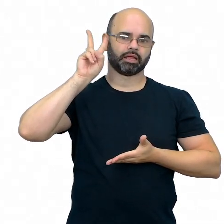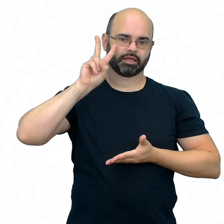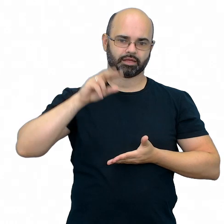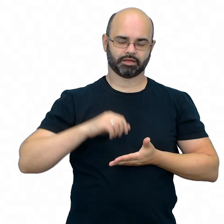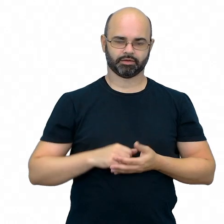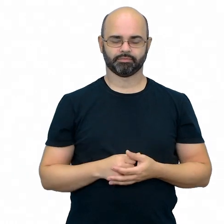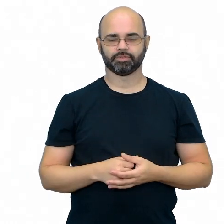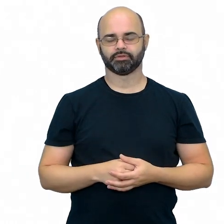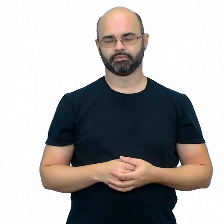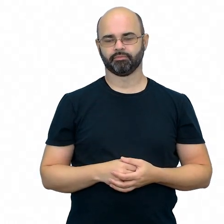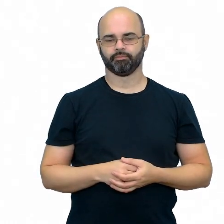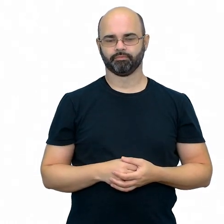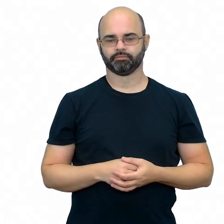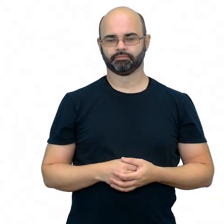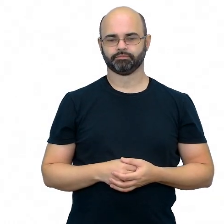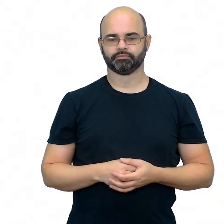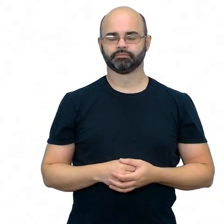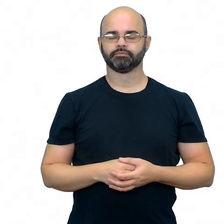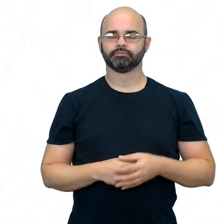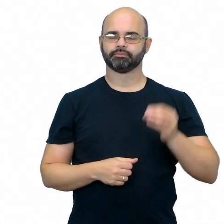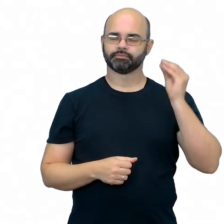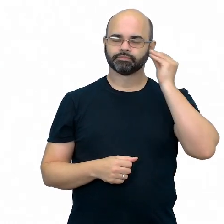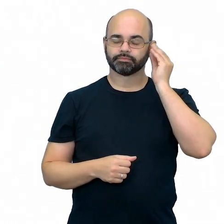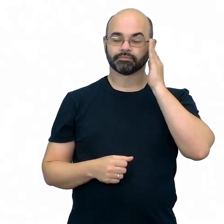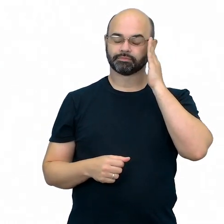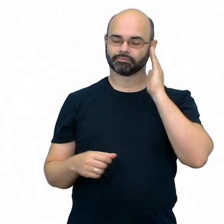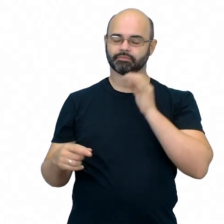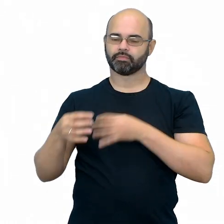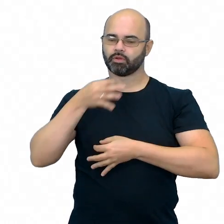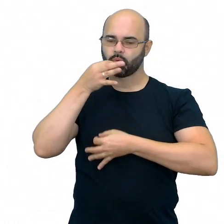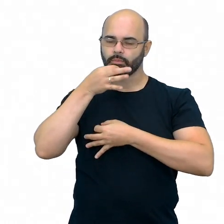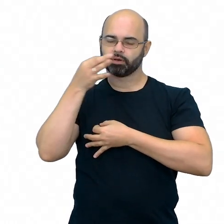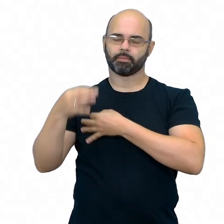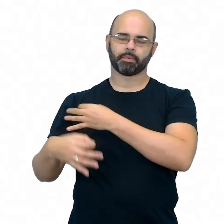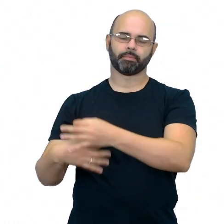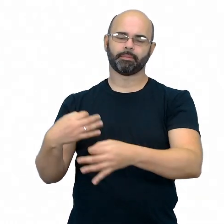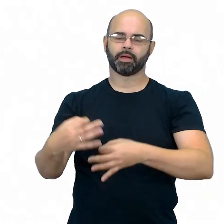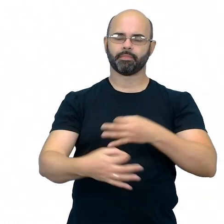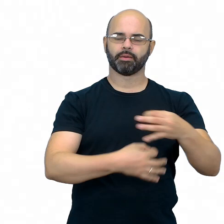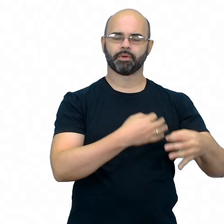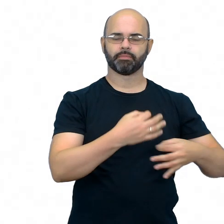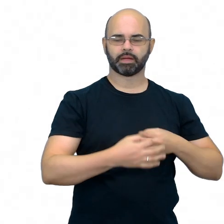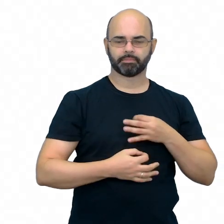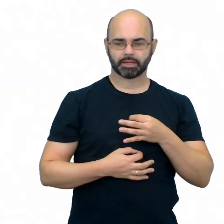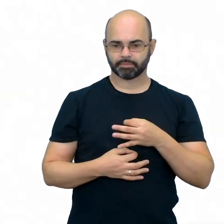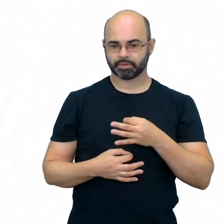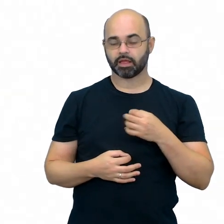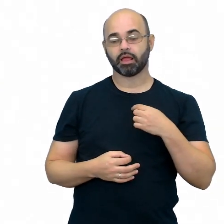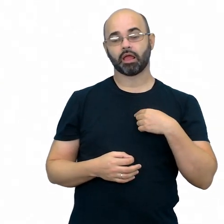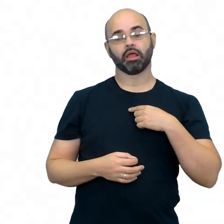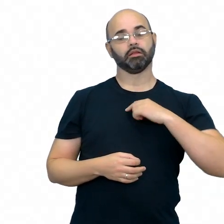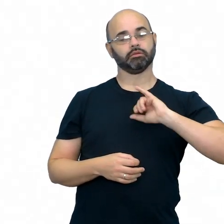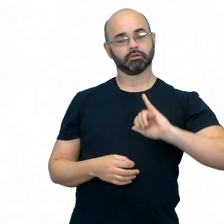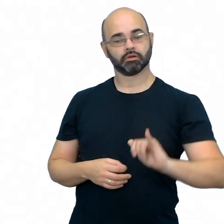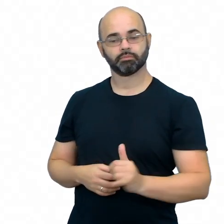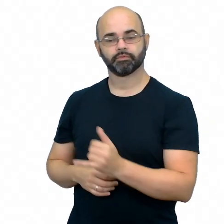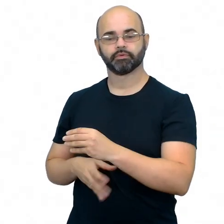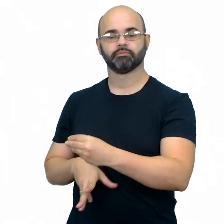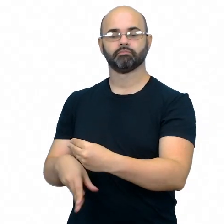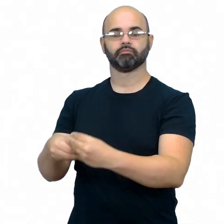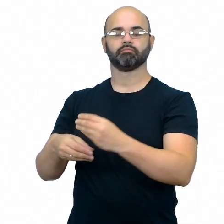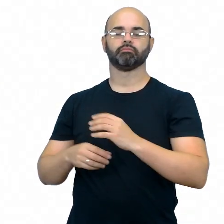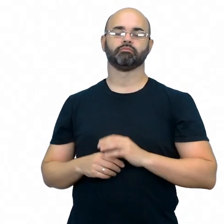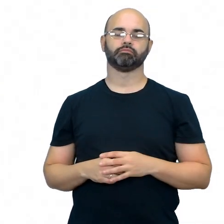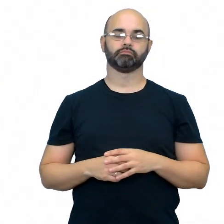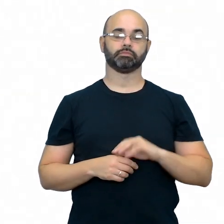tentando mediar, intervir, né, dentro dessas propostas dos grupos. Também é